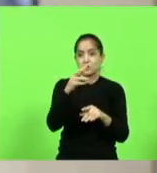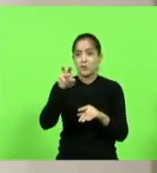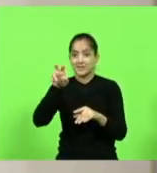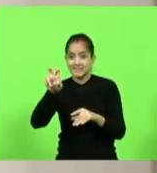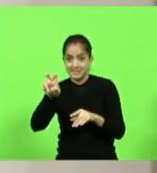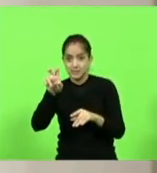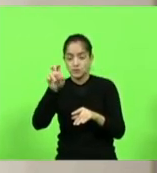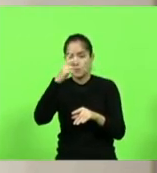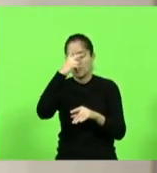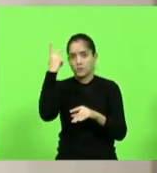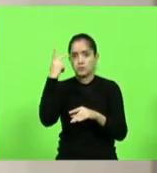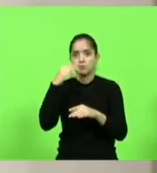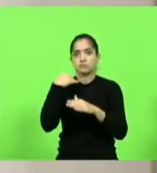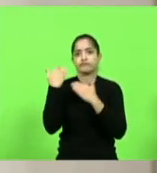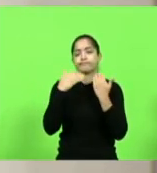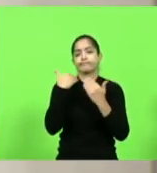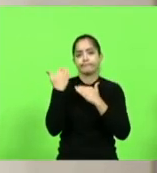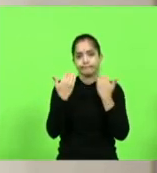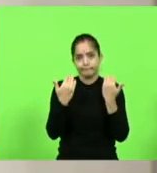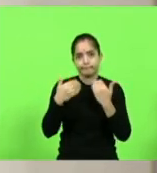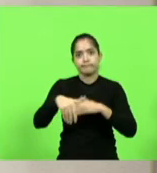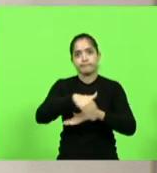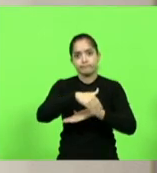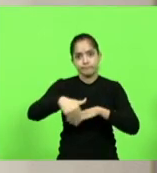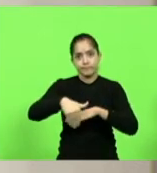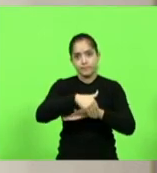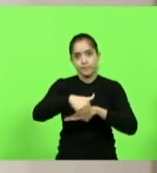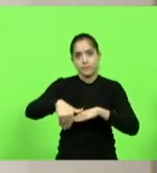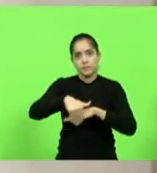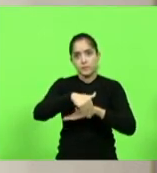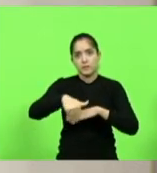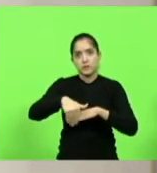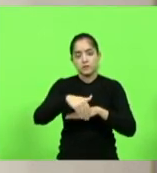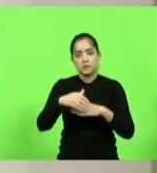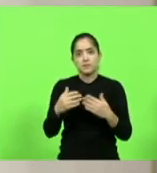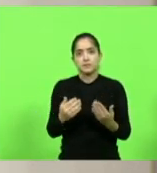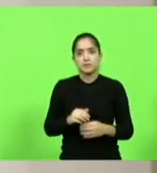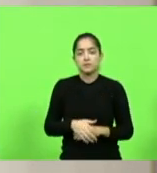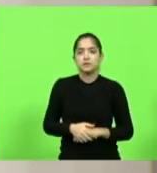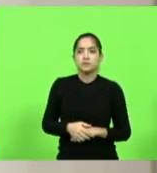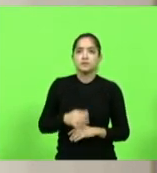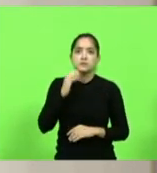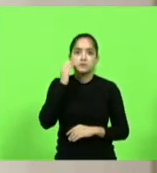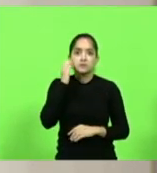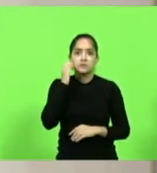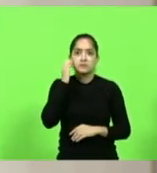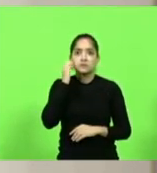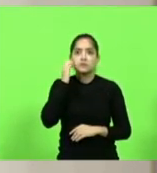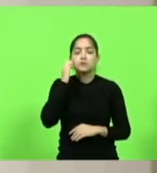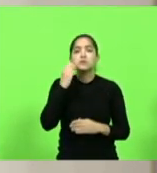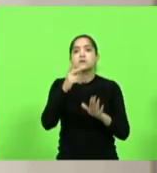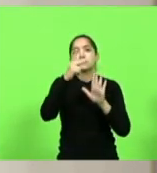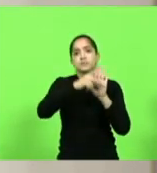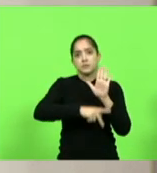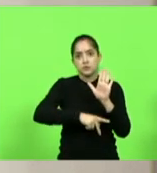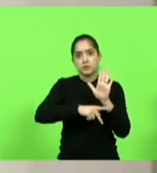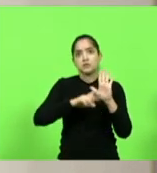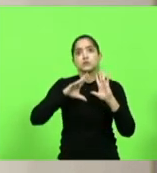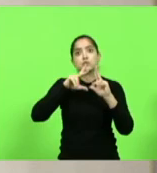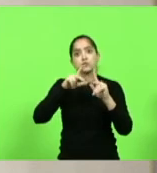perderão a vida na 470. Isso eu não posso aceitar. Projeto que está maduro para todos nós,